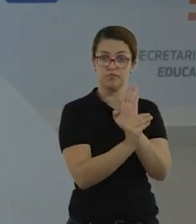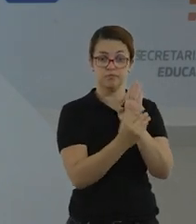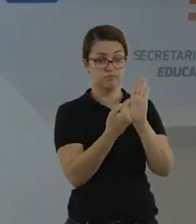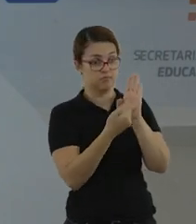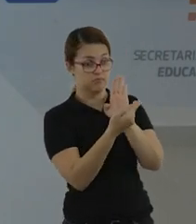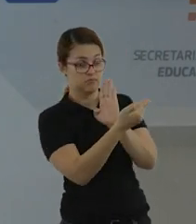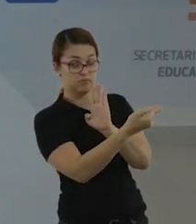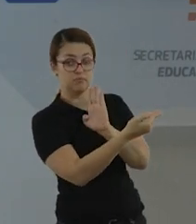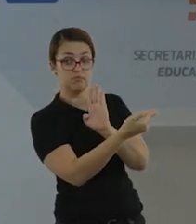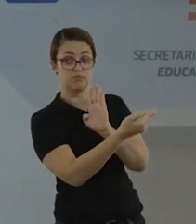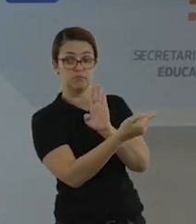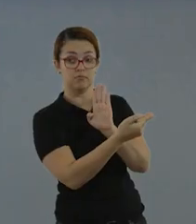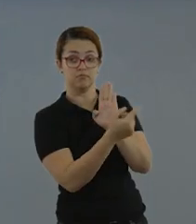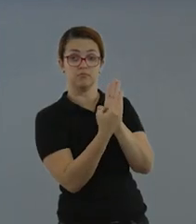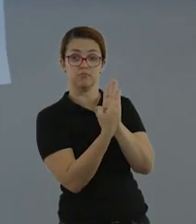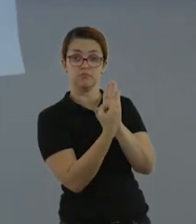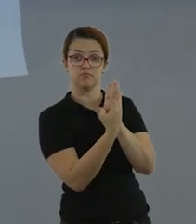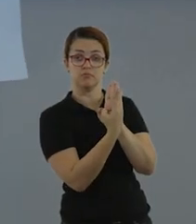Eu formei um número